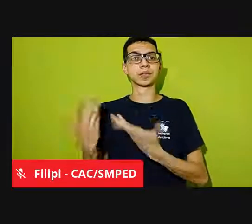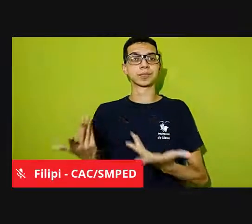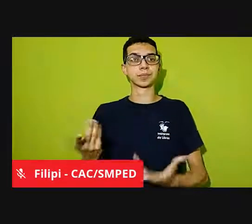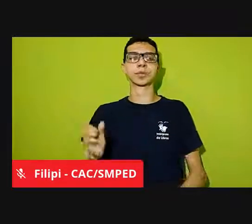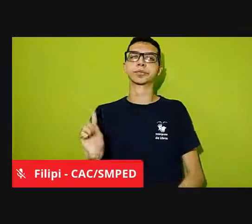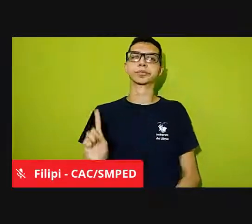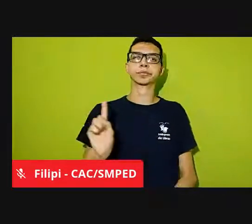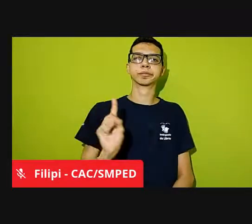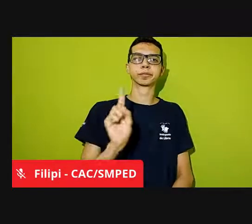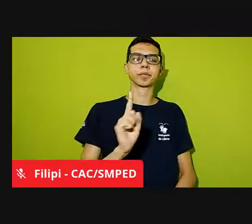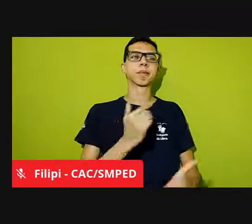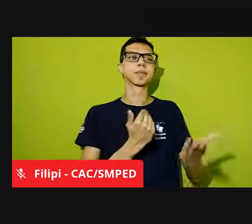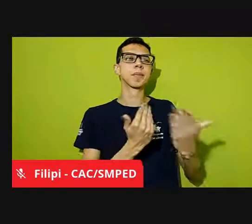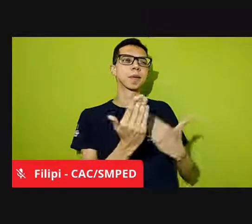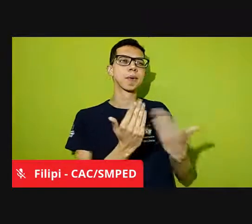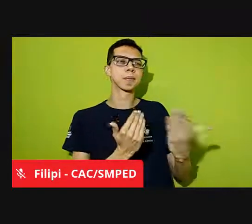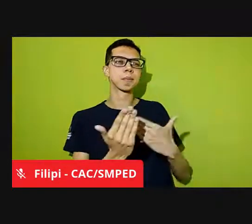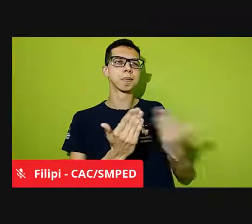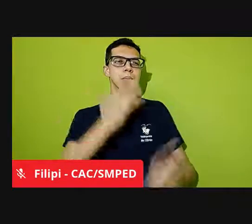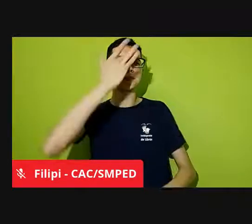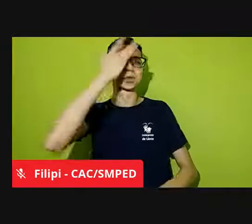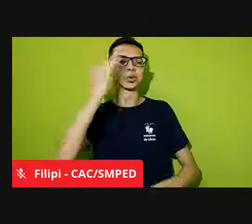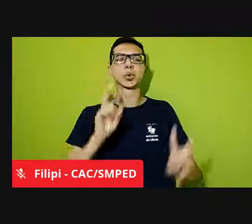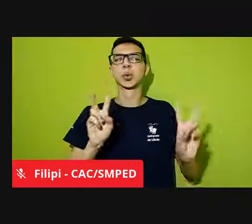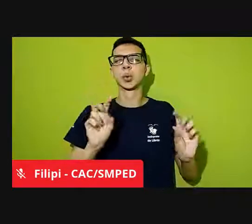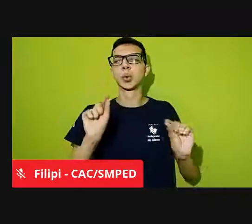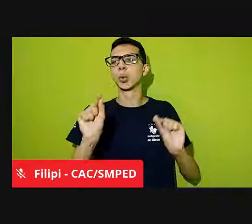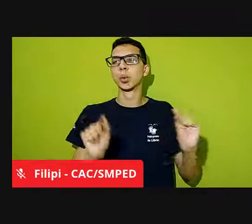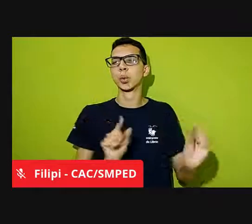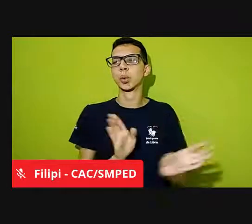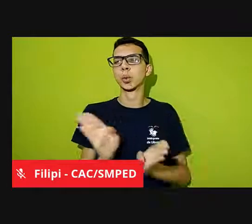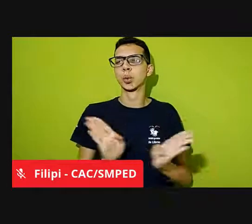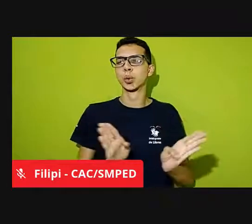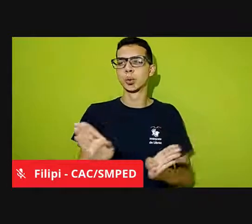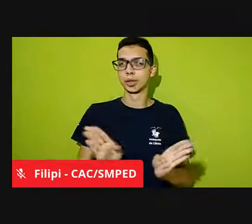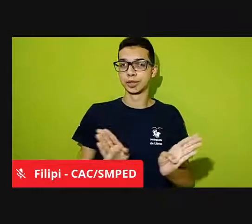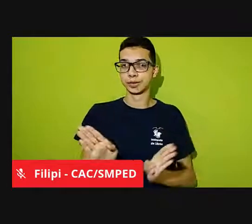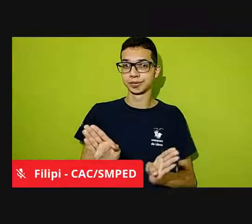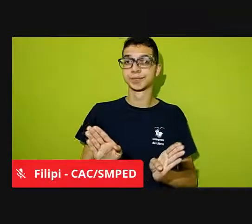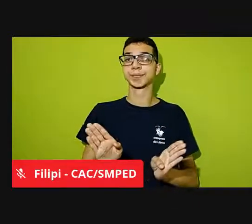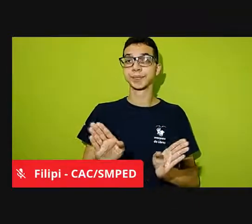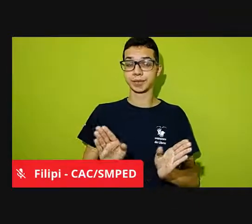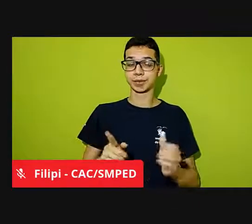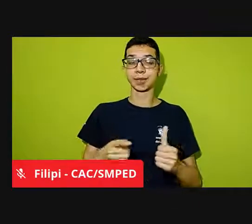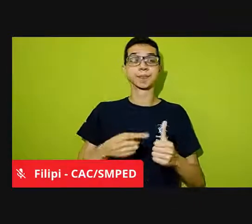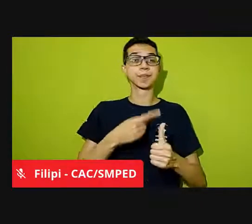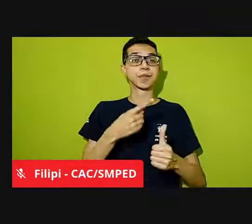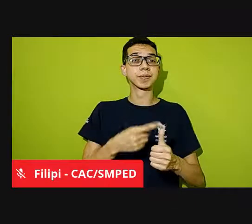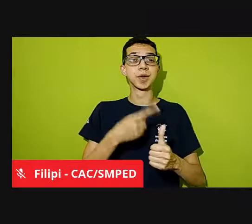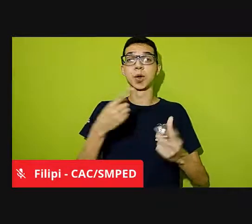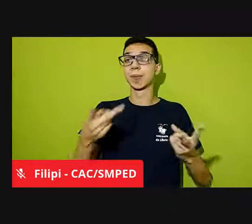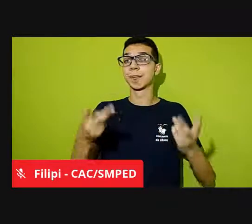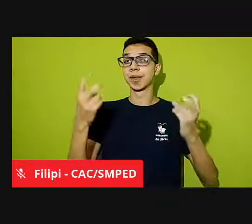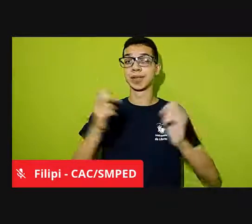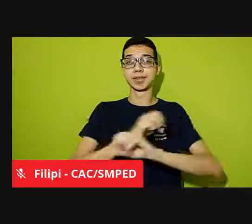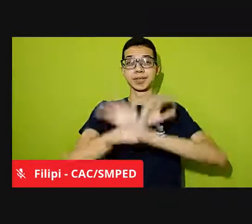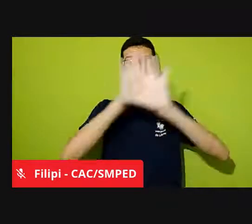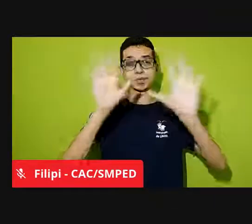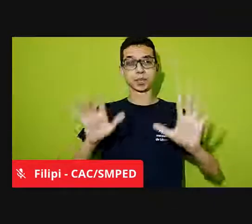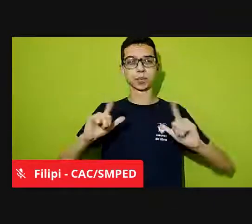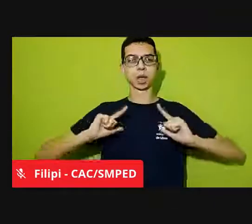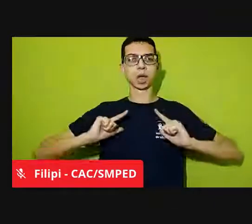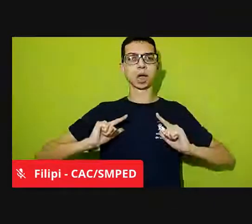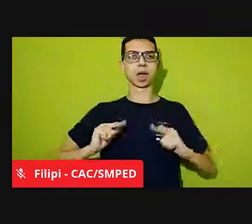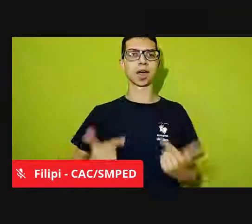uma ideia com as pessoas sobre acessibilidade, porque o primeiro aspecto da acessibilidade, que é extremamente evidente, é atitudinal, né?